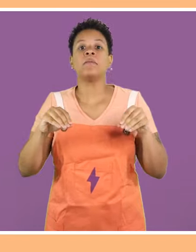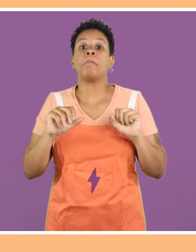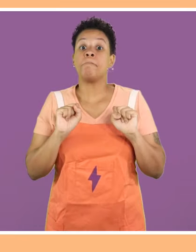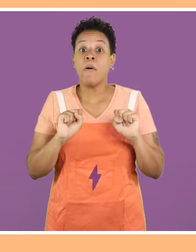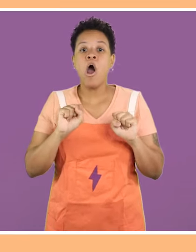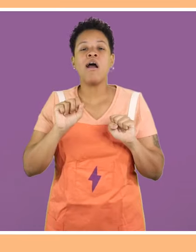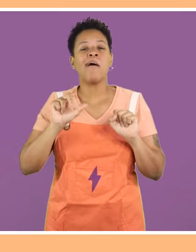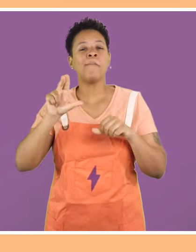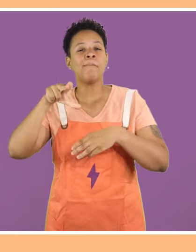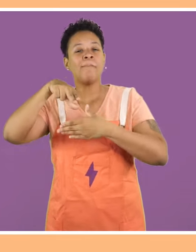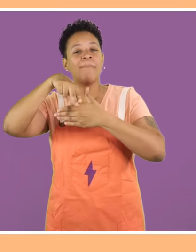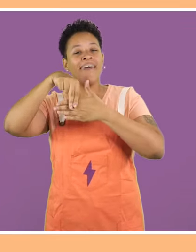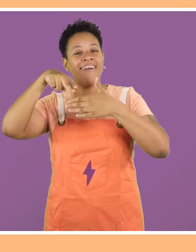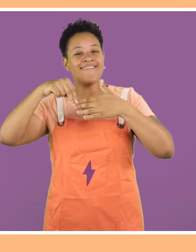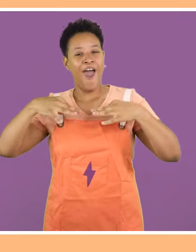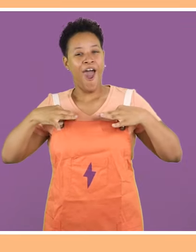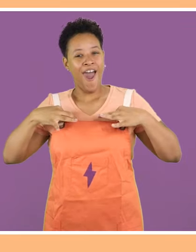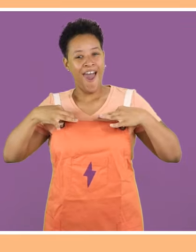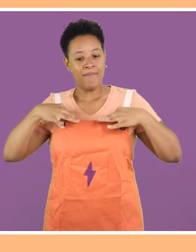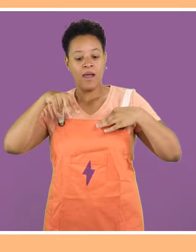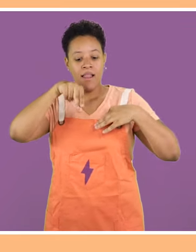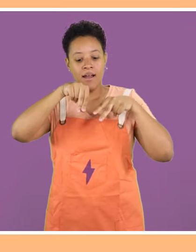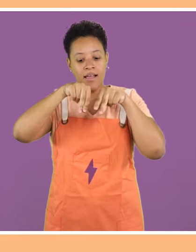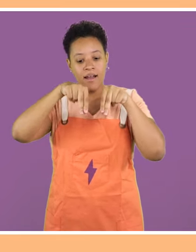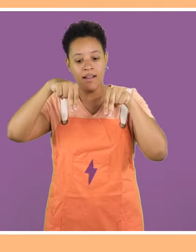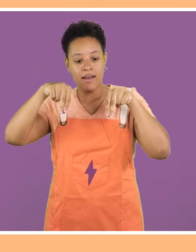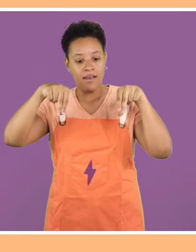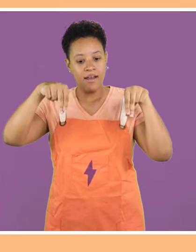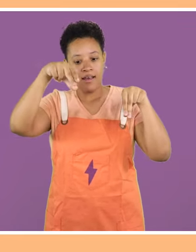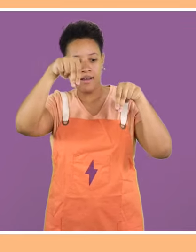Pode colocar pregadores para secar mais rápido.